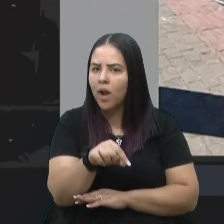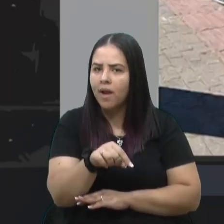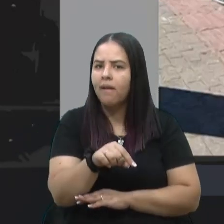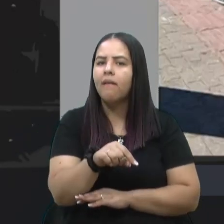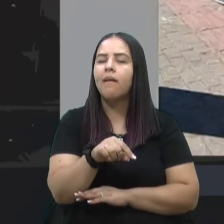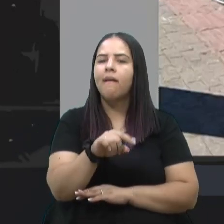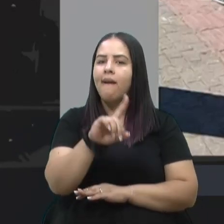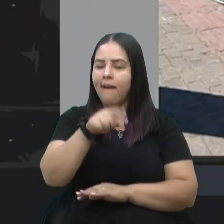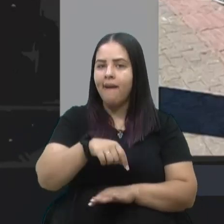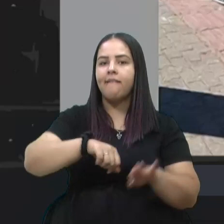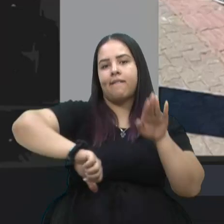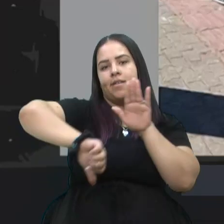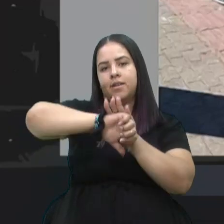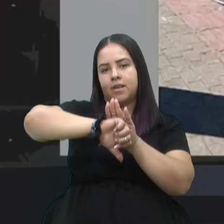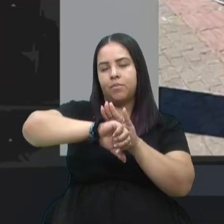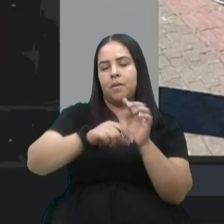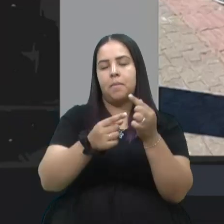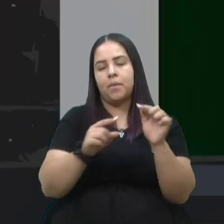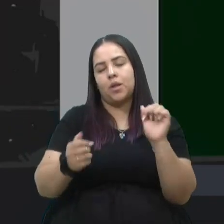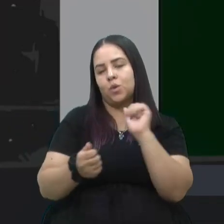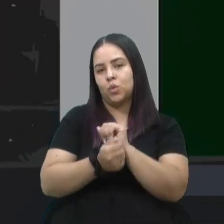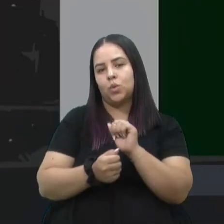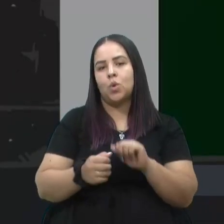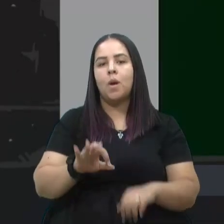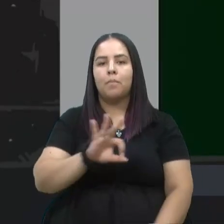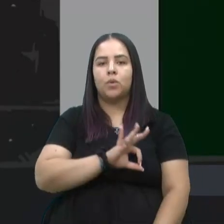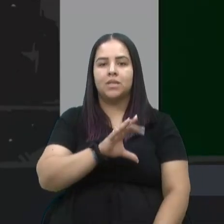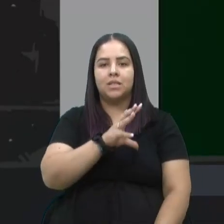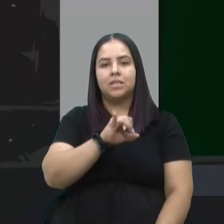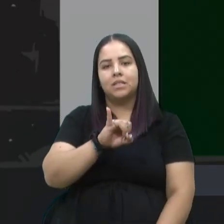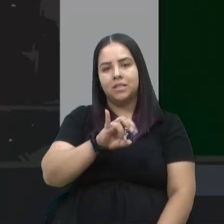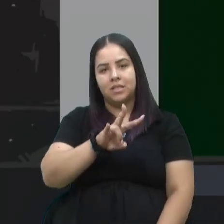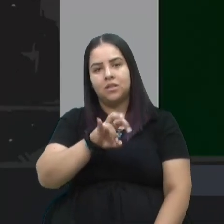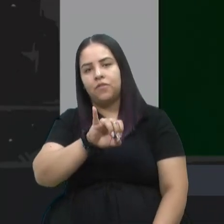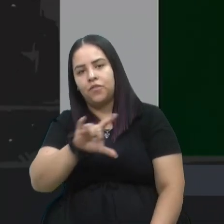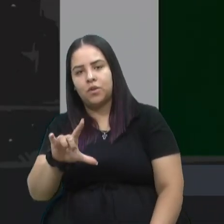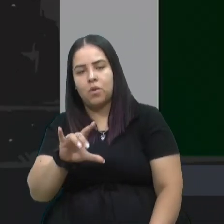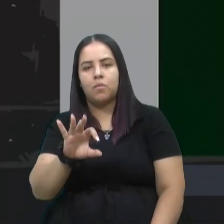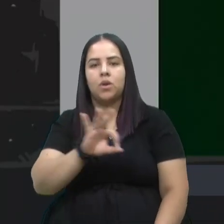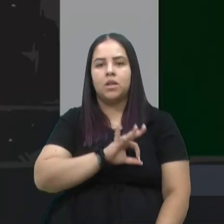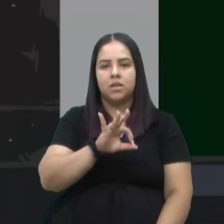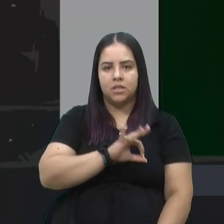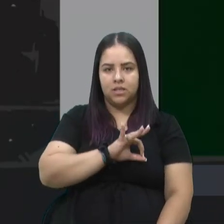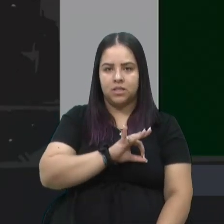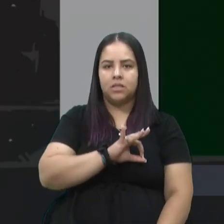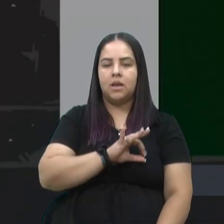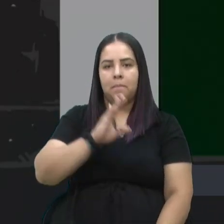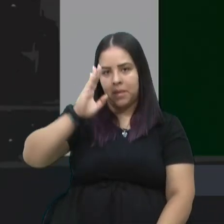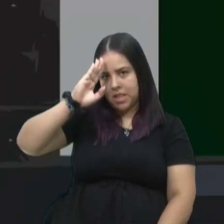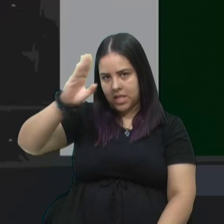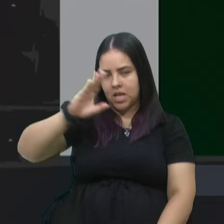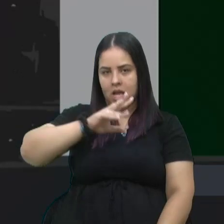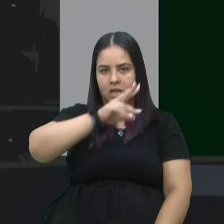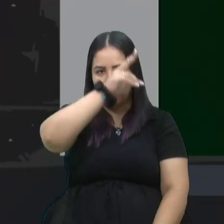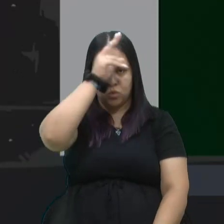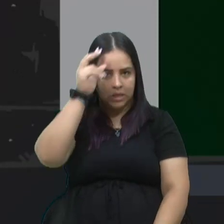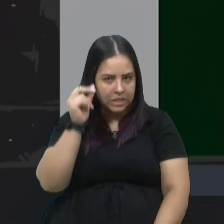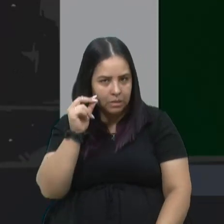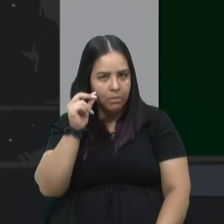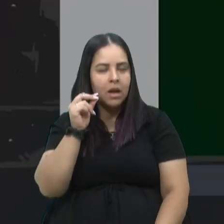conjunto, a Polícia Civil, a Brigada Militar, a Guarda Municipal e a nossa Secretaria de